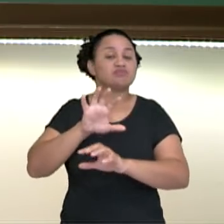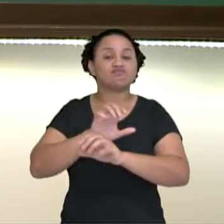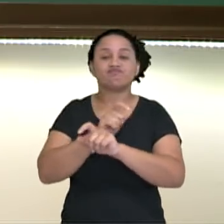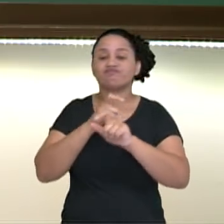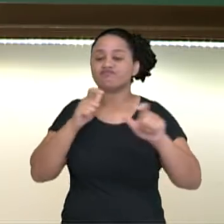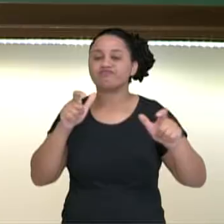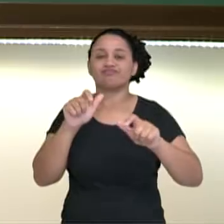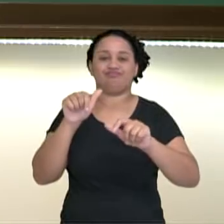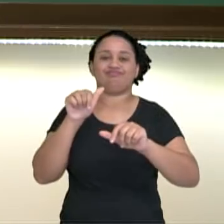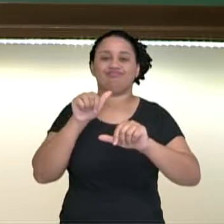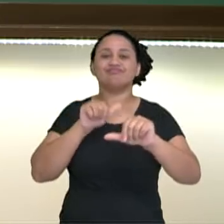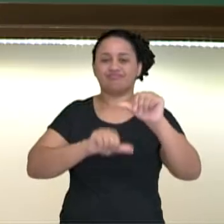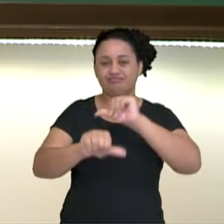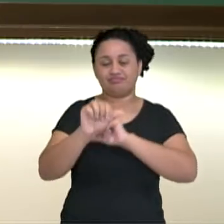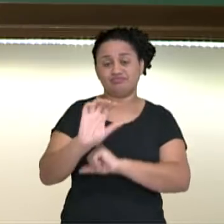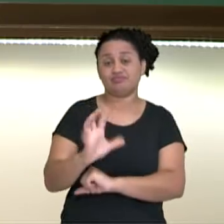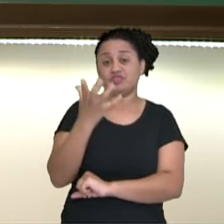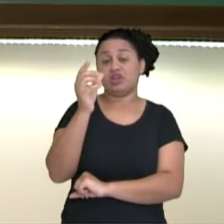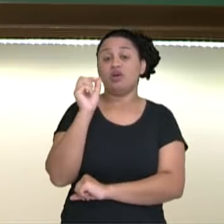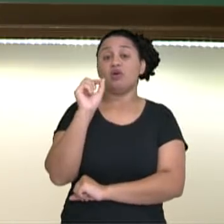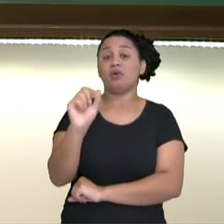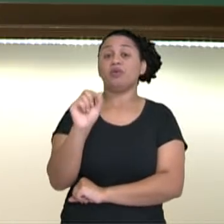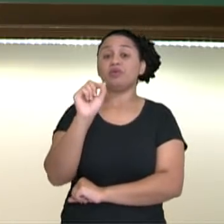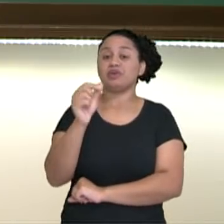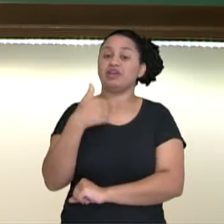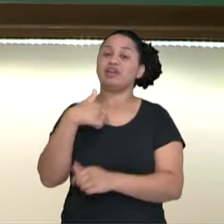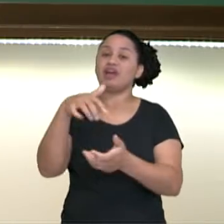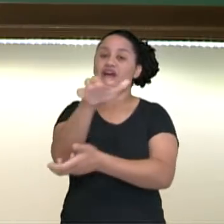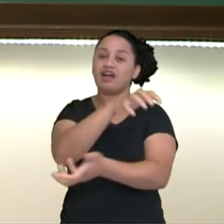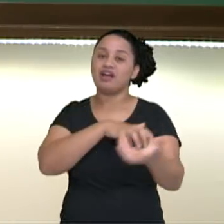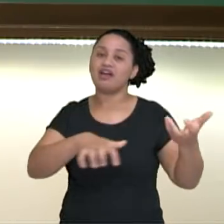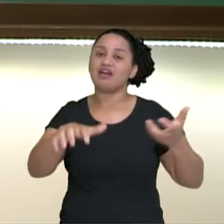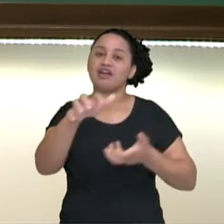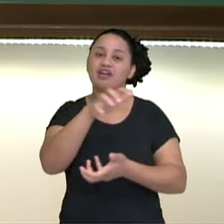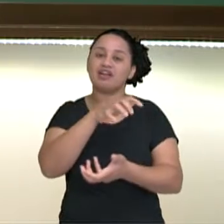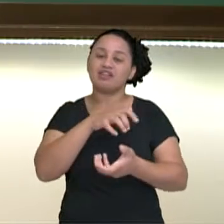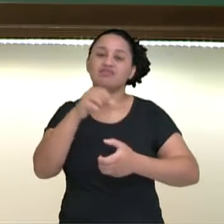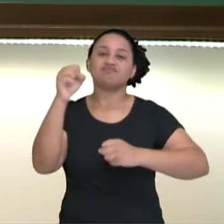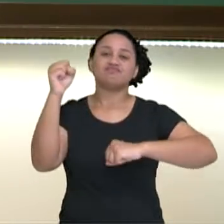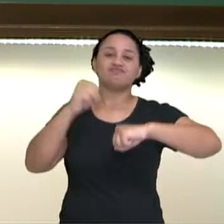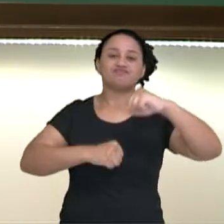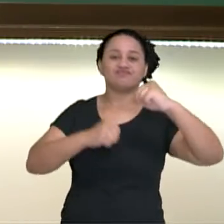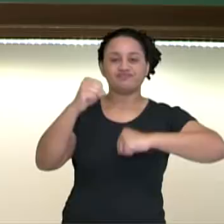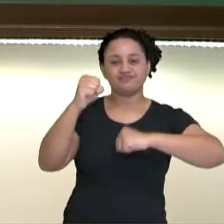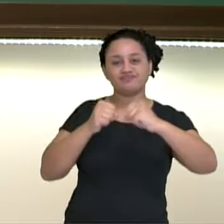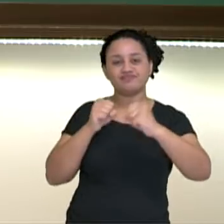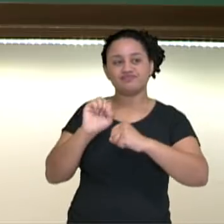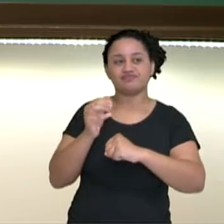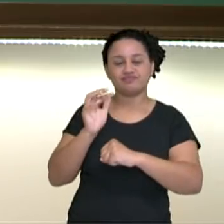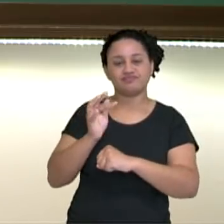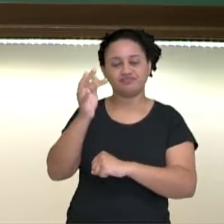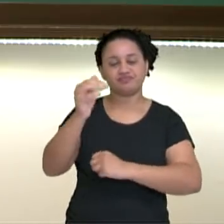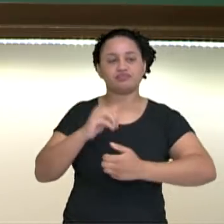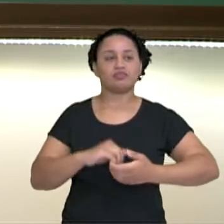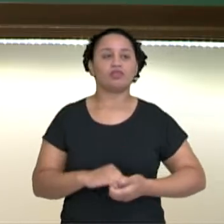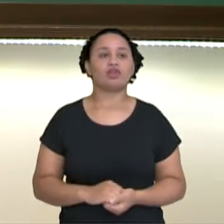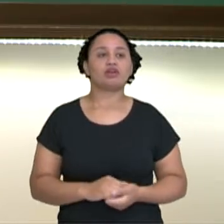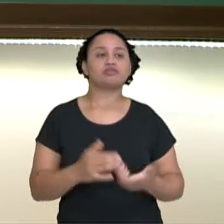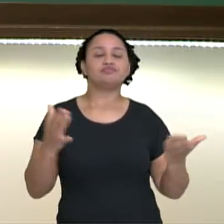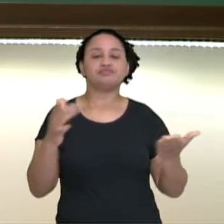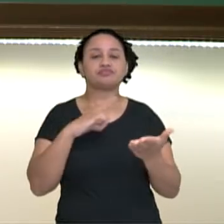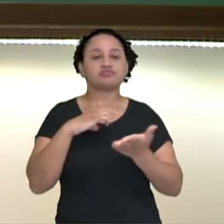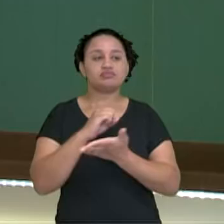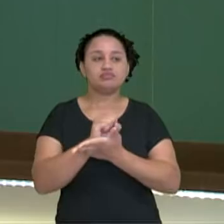dentro da Inglaterra, que vai ser a Revolução Industrial. Temos aqui